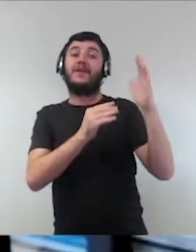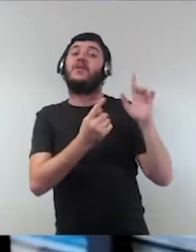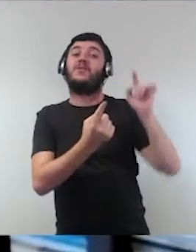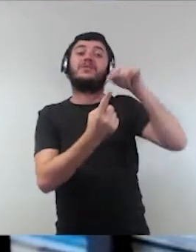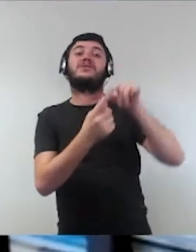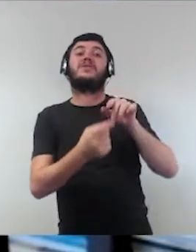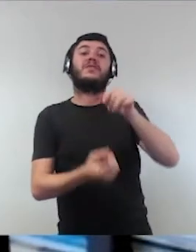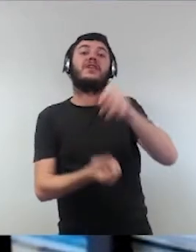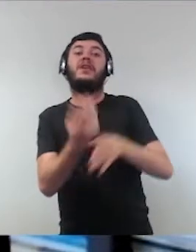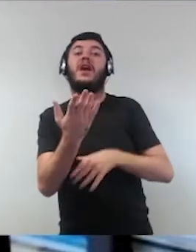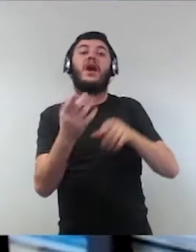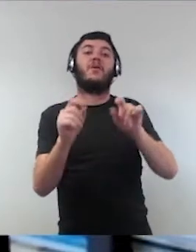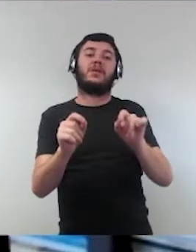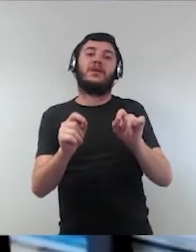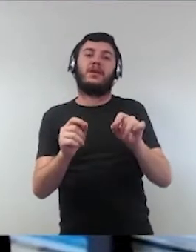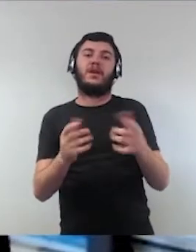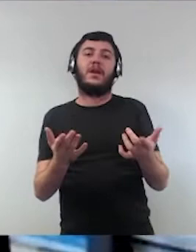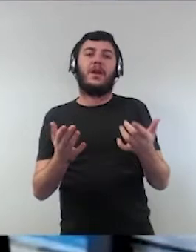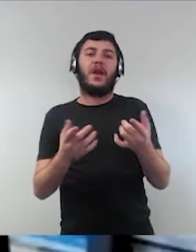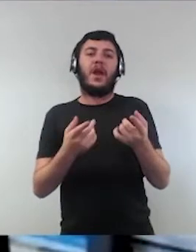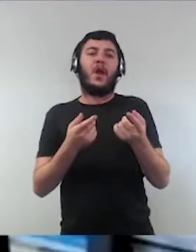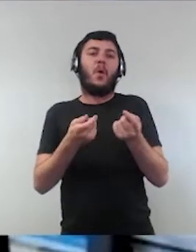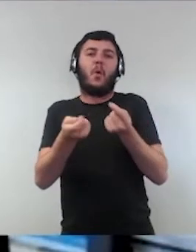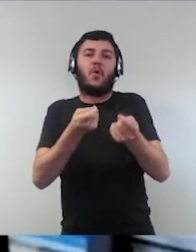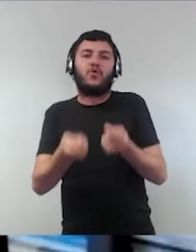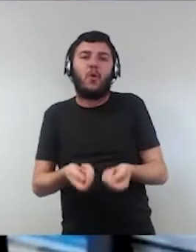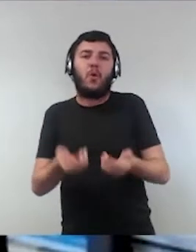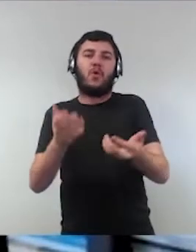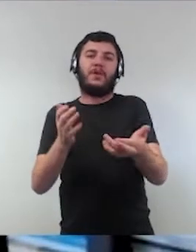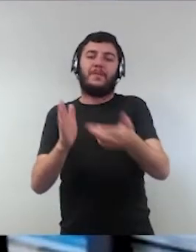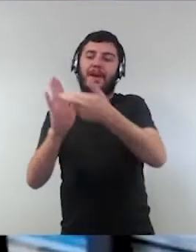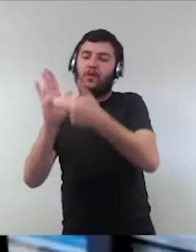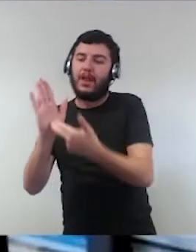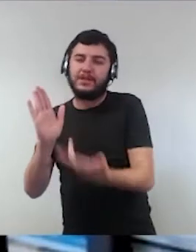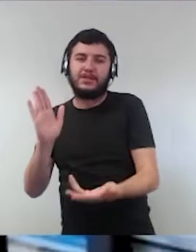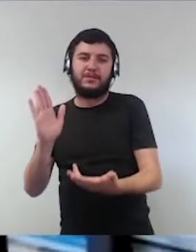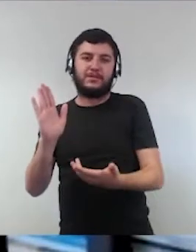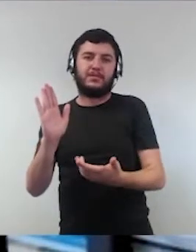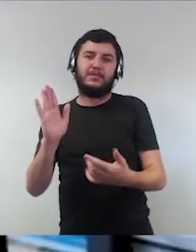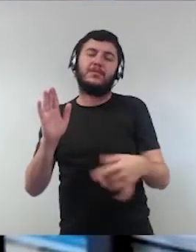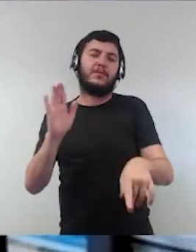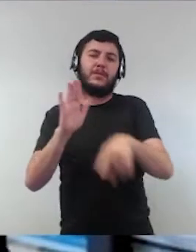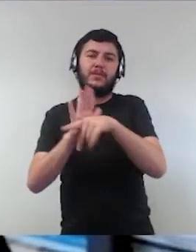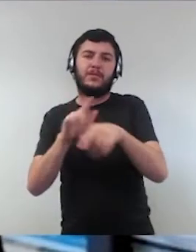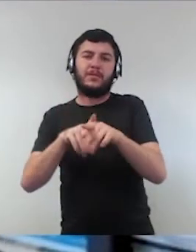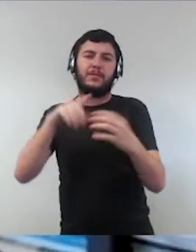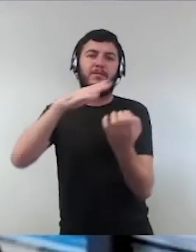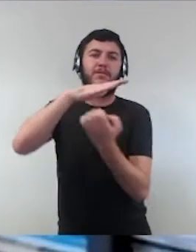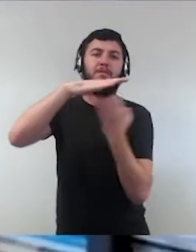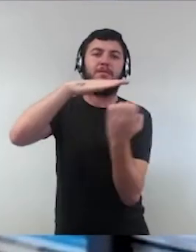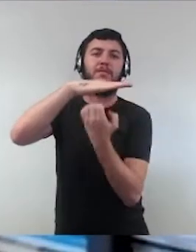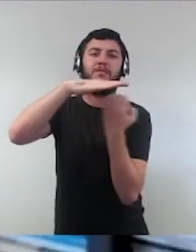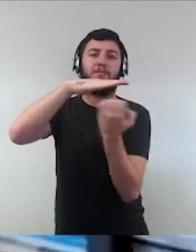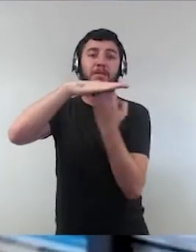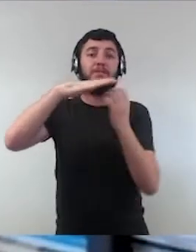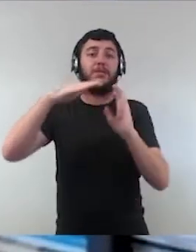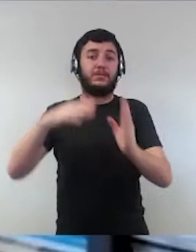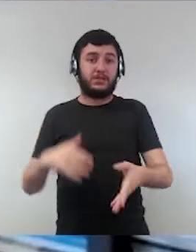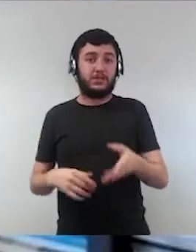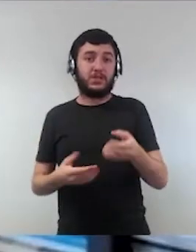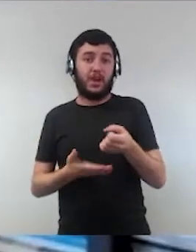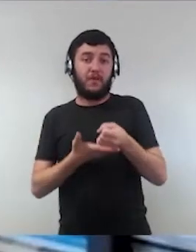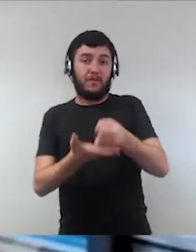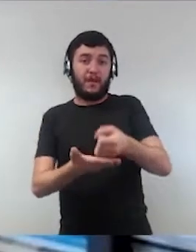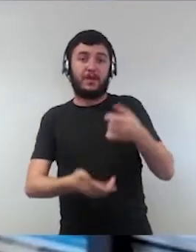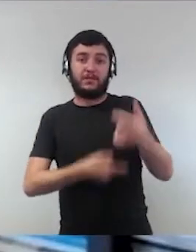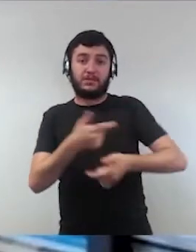de autorregulação regulada, né, pelo qual as próprias empresas provedoras desses serviços